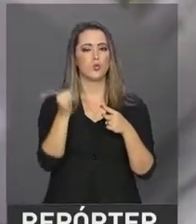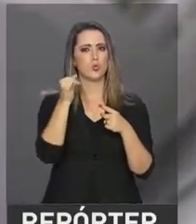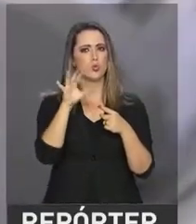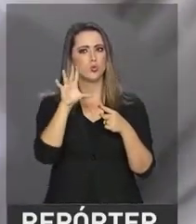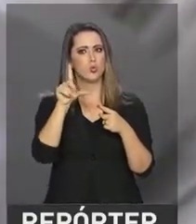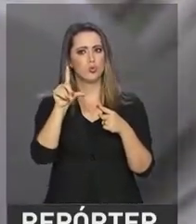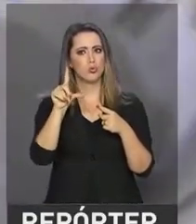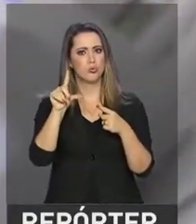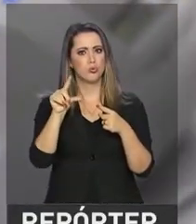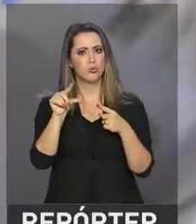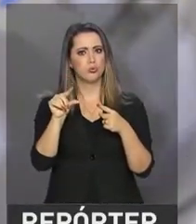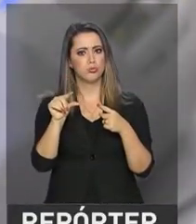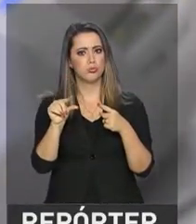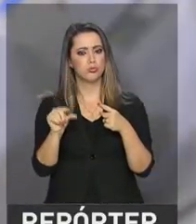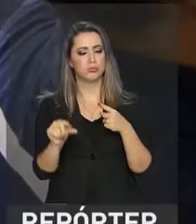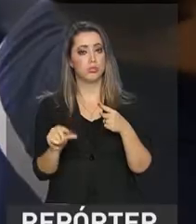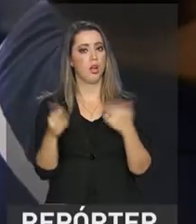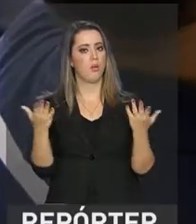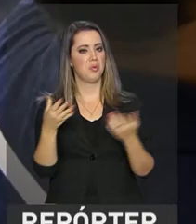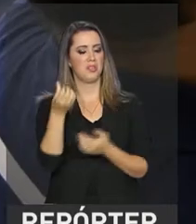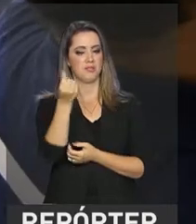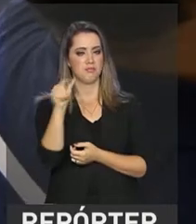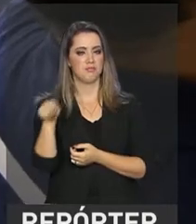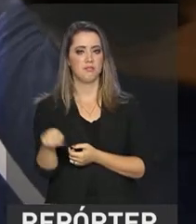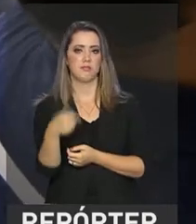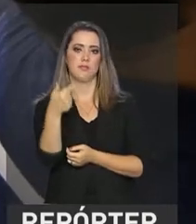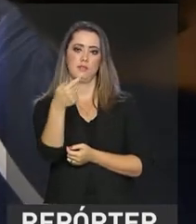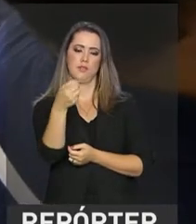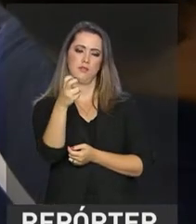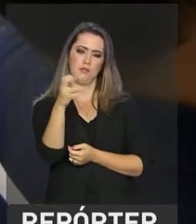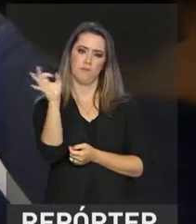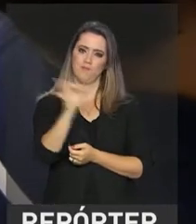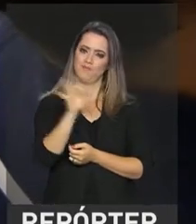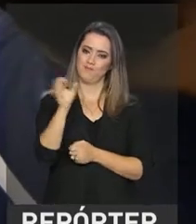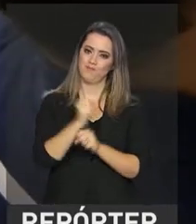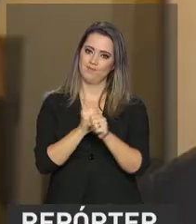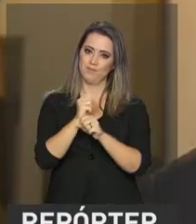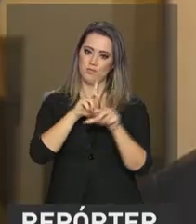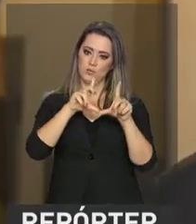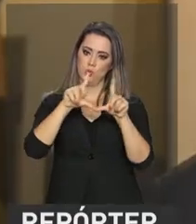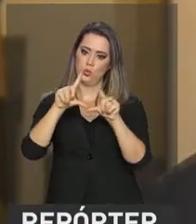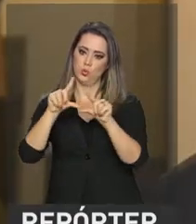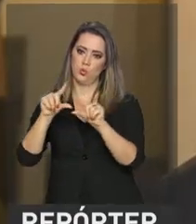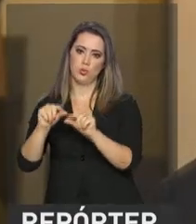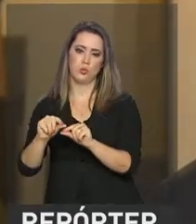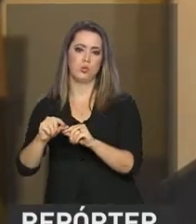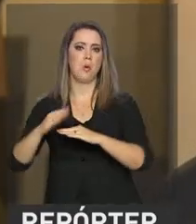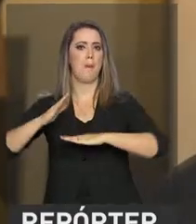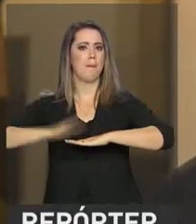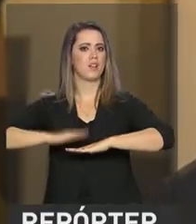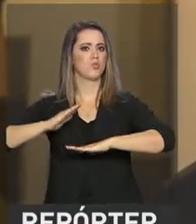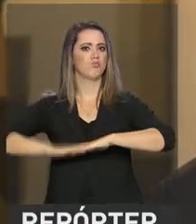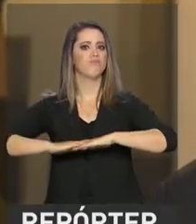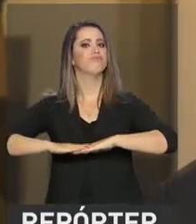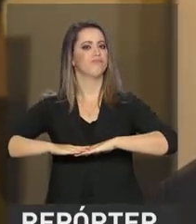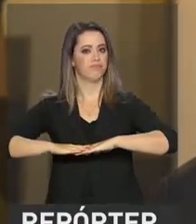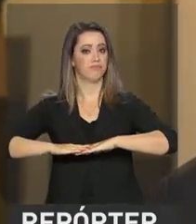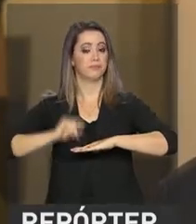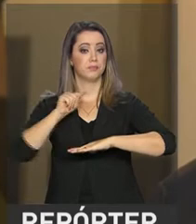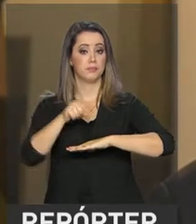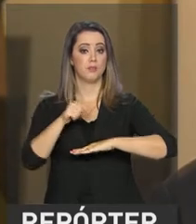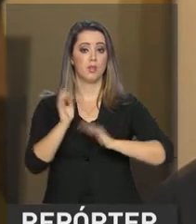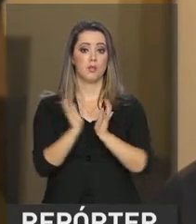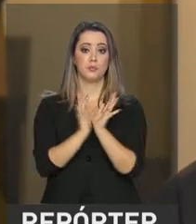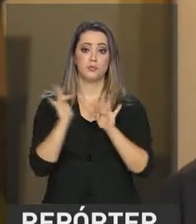6,75 por cento ao ano alcançando o nível mais baixo da história pelas redes sociais o presidente michel temer